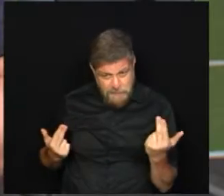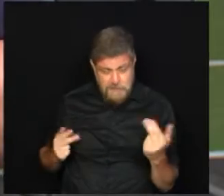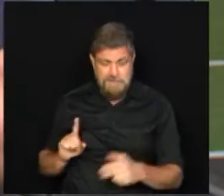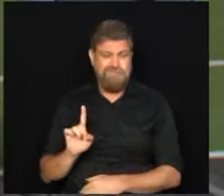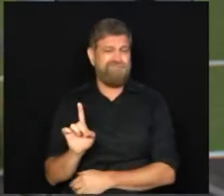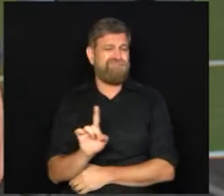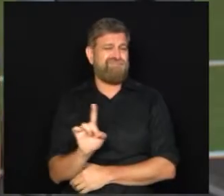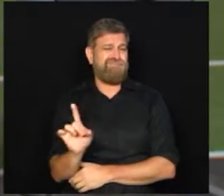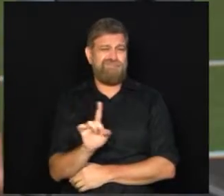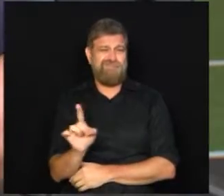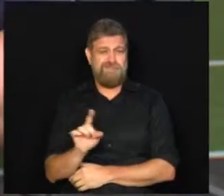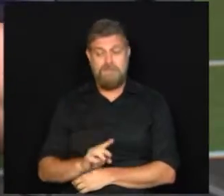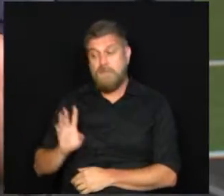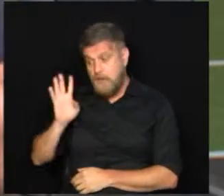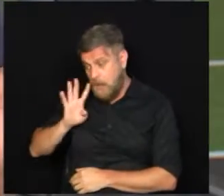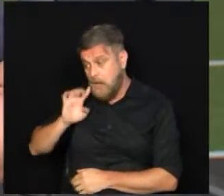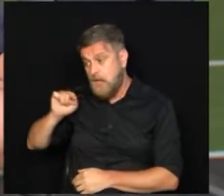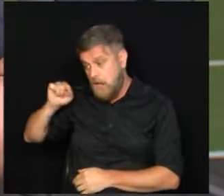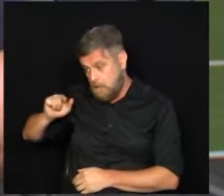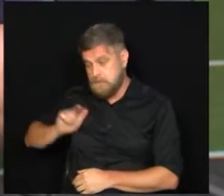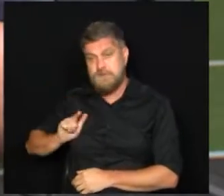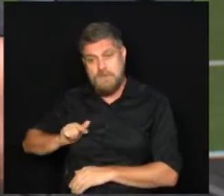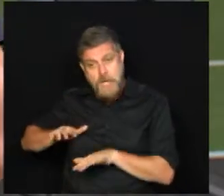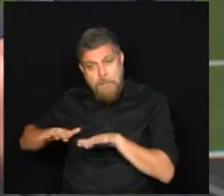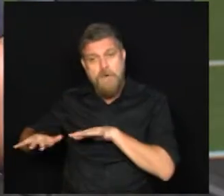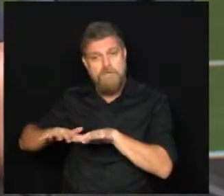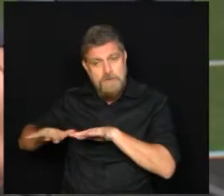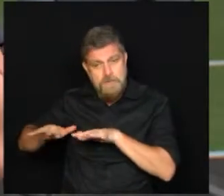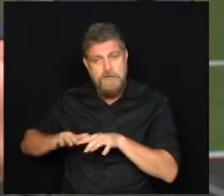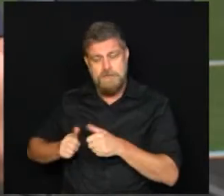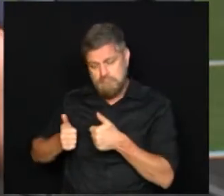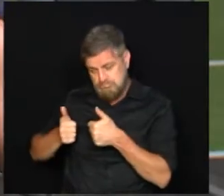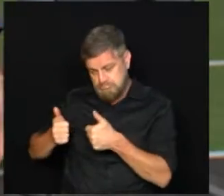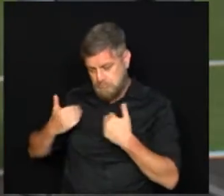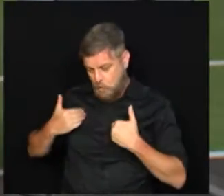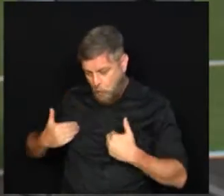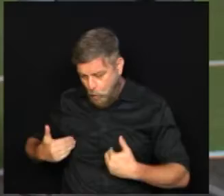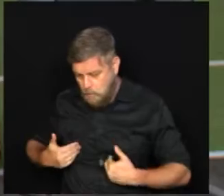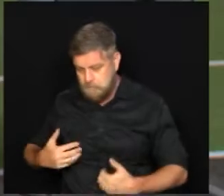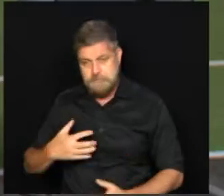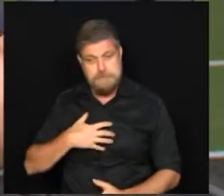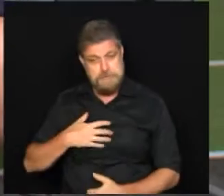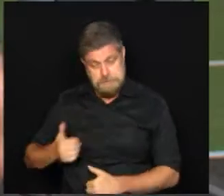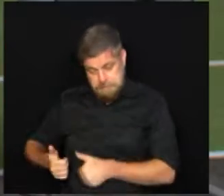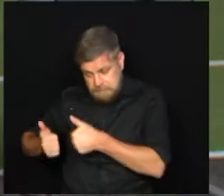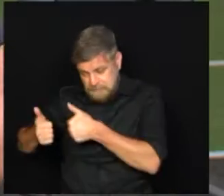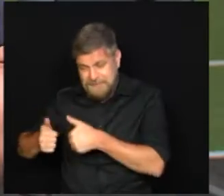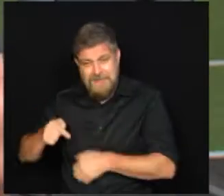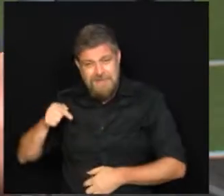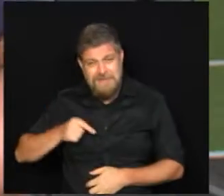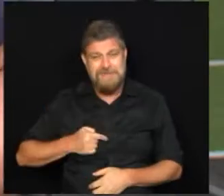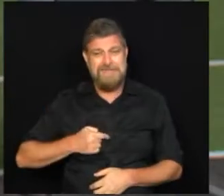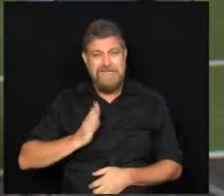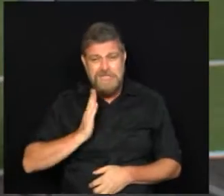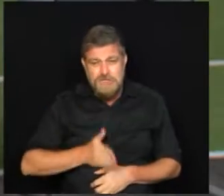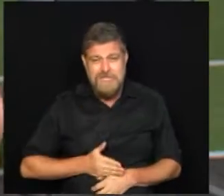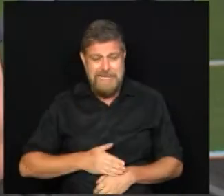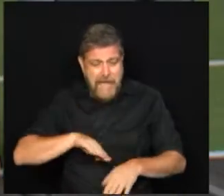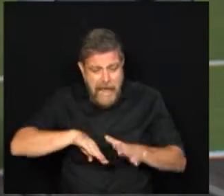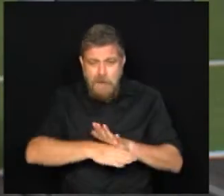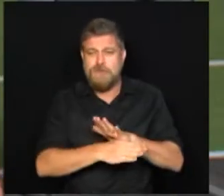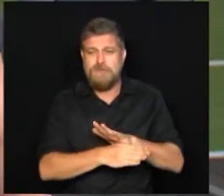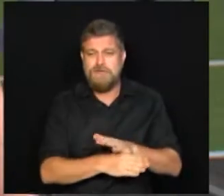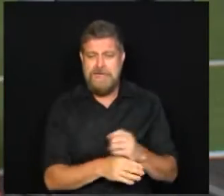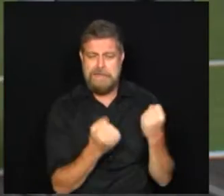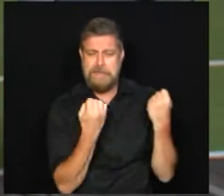treinar em é legal bacana você consegue movimentar você consegue se sentir bem porém se você já tava no ritmo de